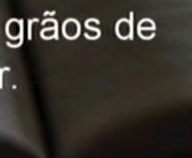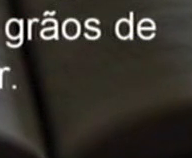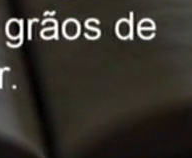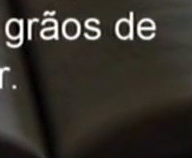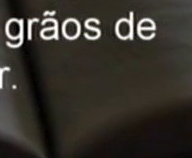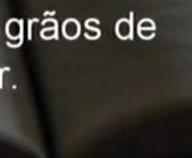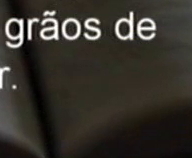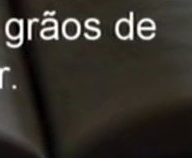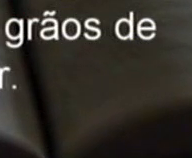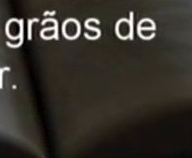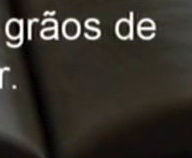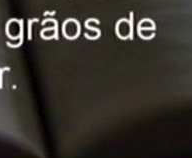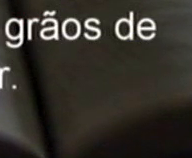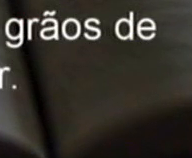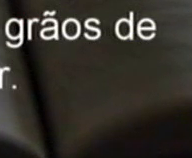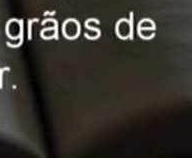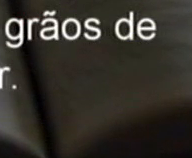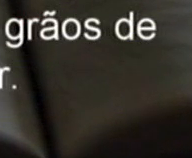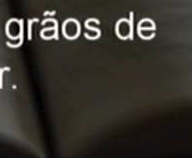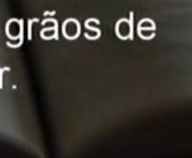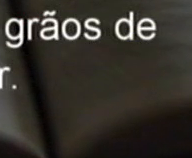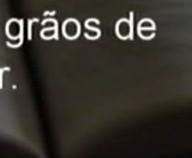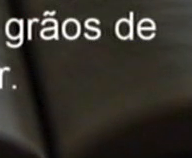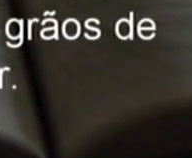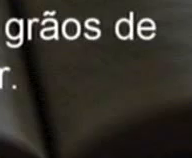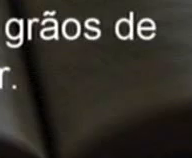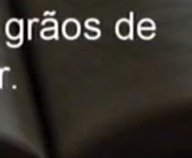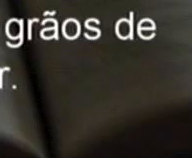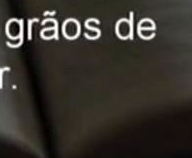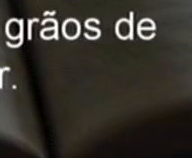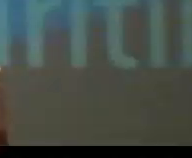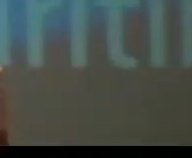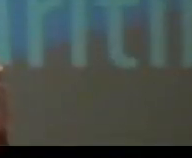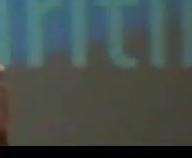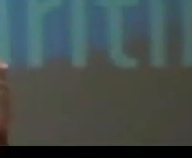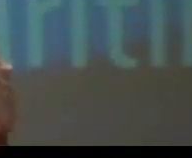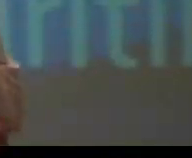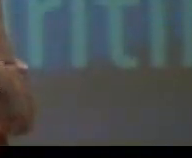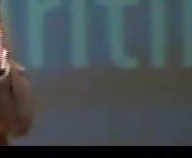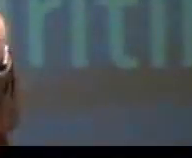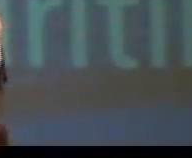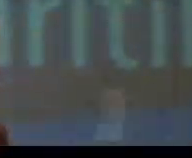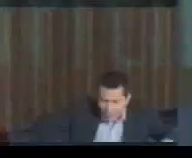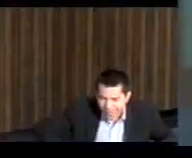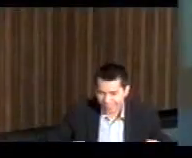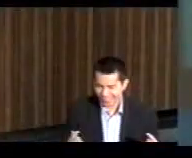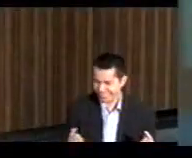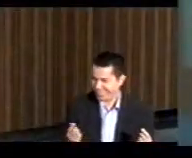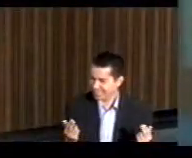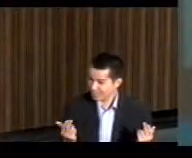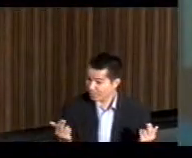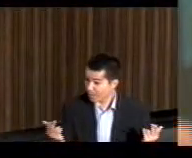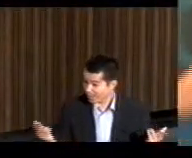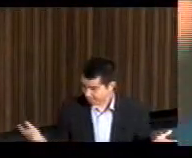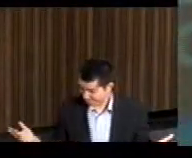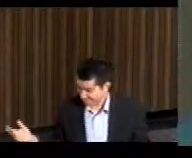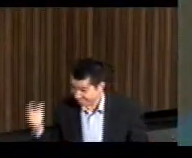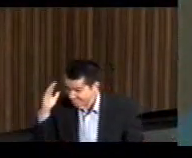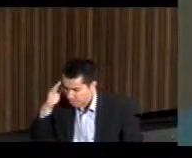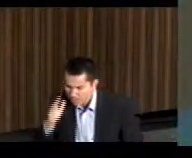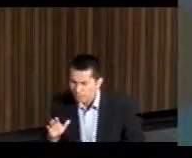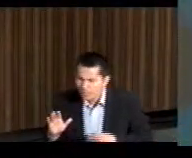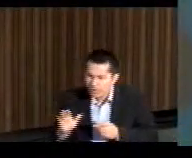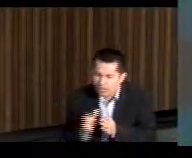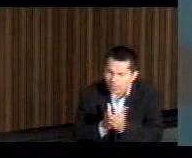tão numerosos como os grãos de areia da praia do mar. O que a Bíblia está dizendo é que naquela hora em que ele tem um encontro